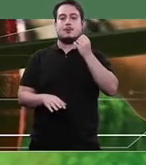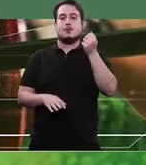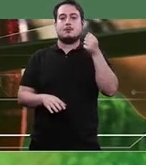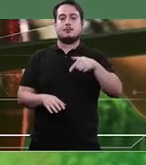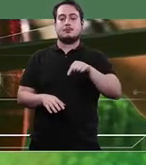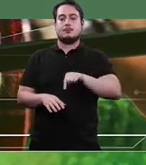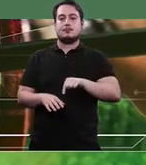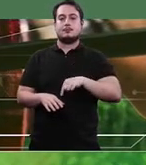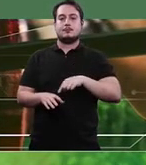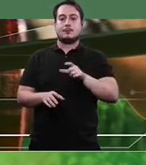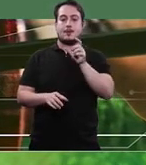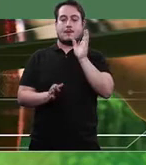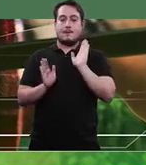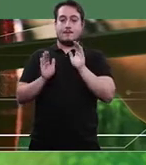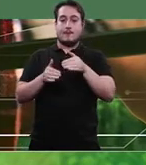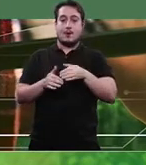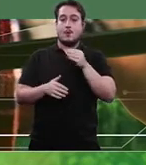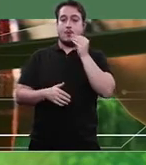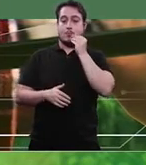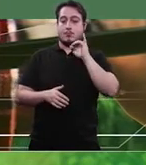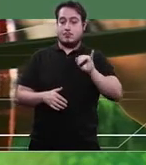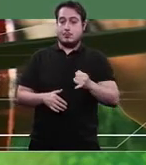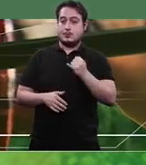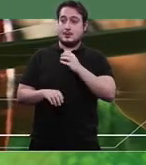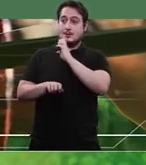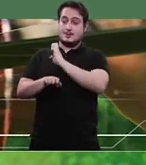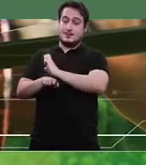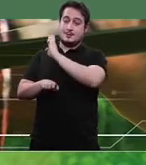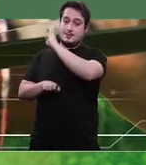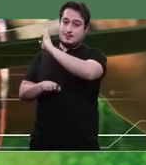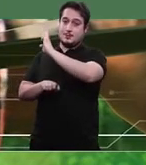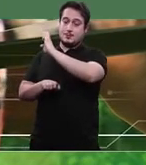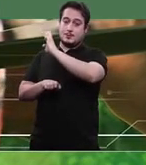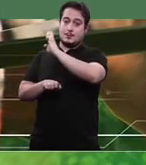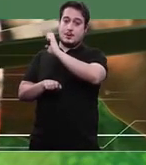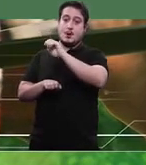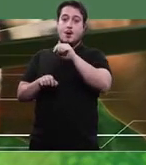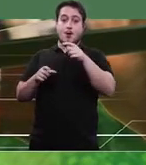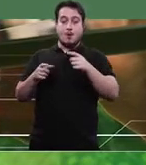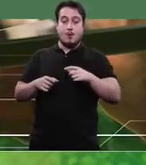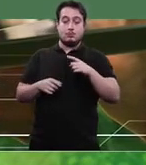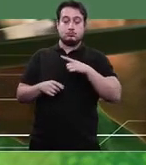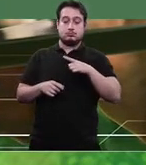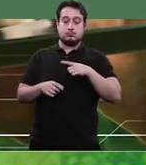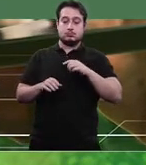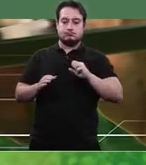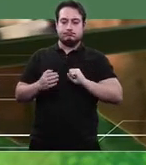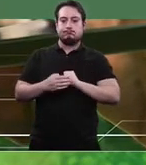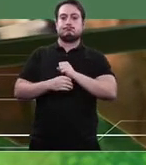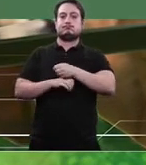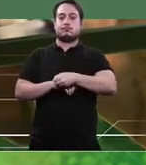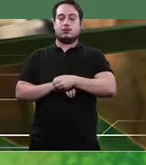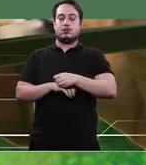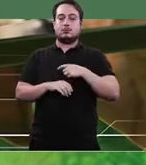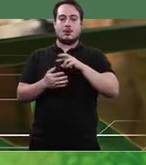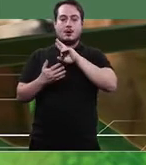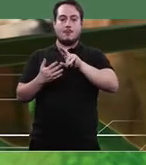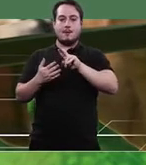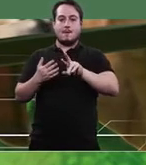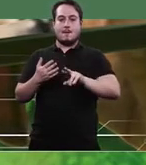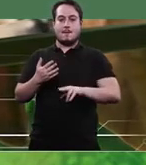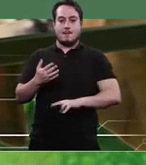concentram os produtos com oportunidade de exportação na região e onde a gente poderia fazer um esforço de